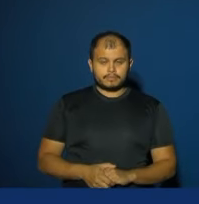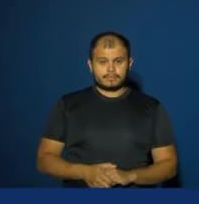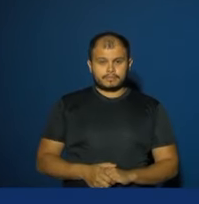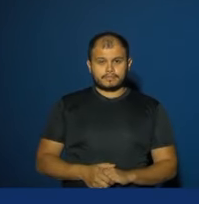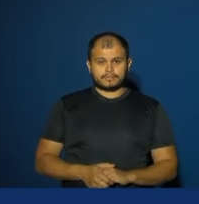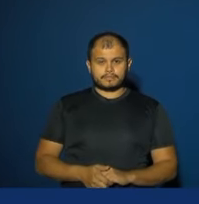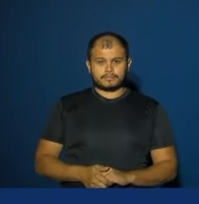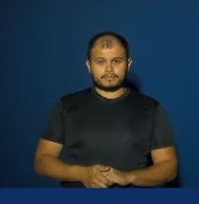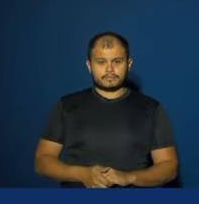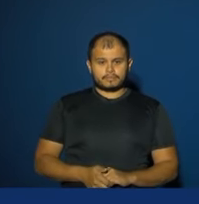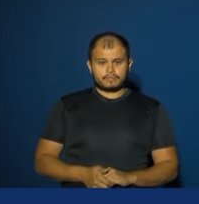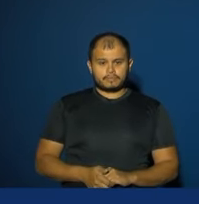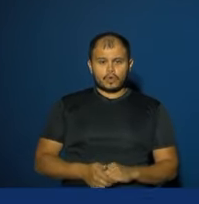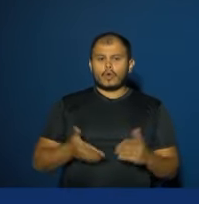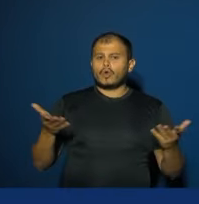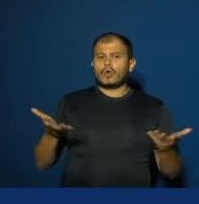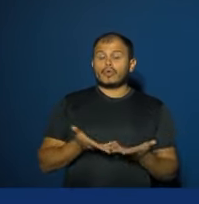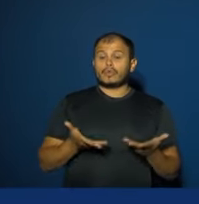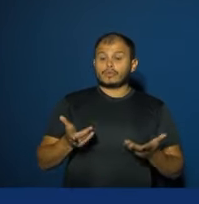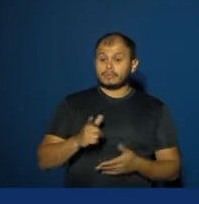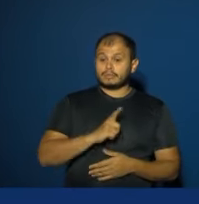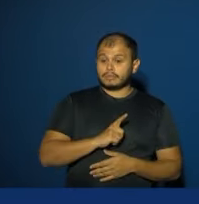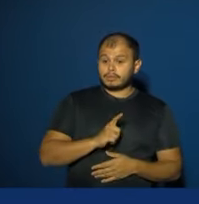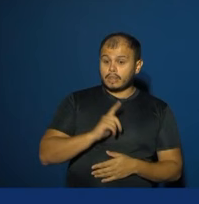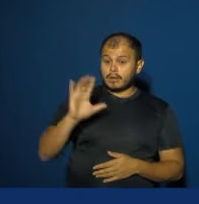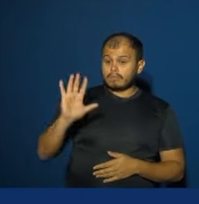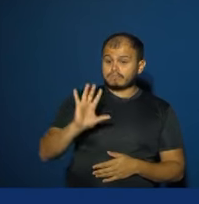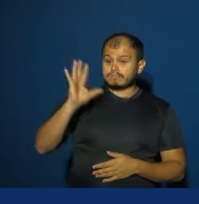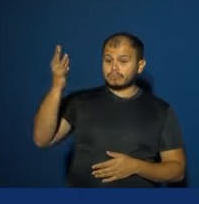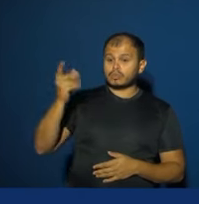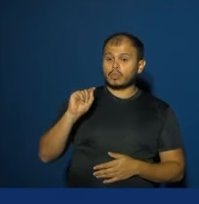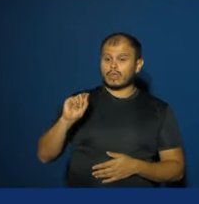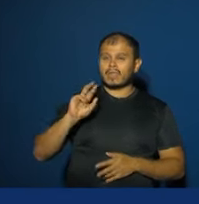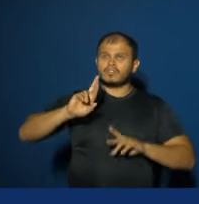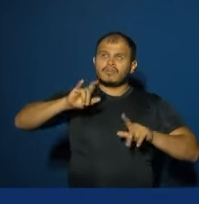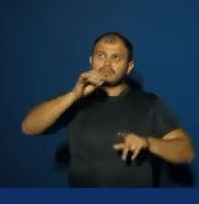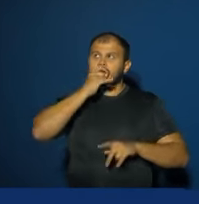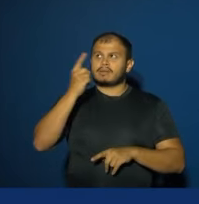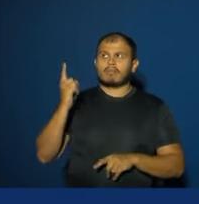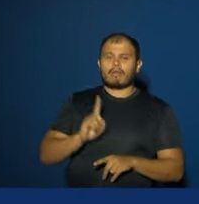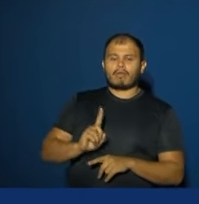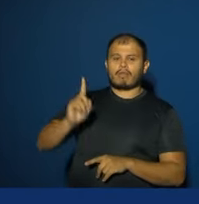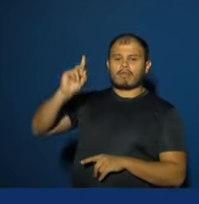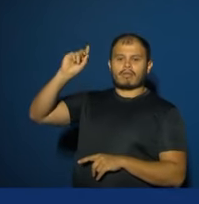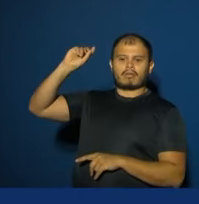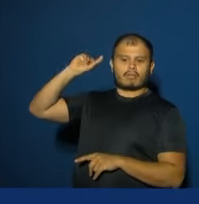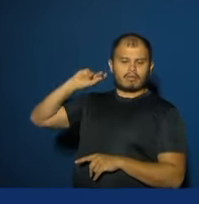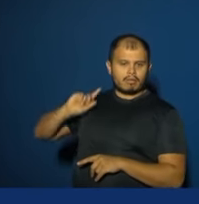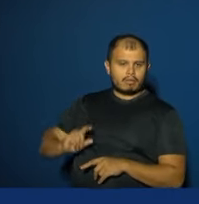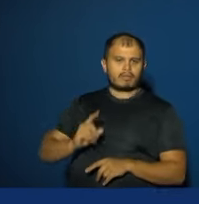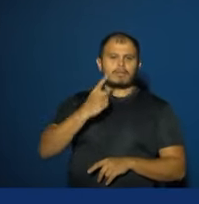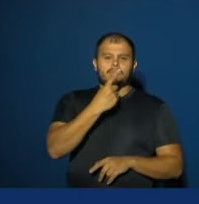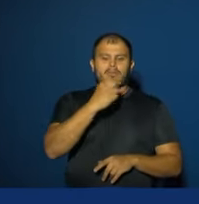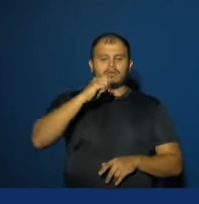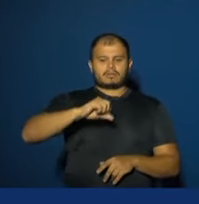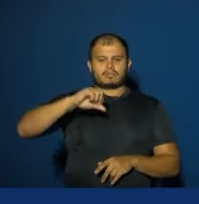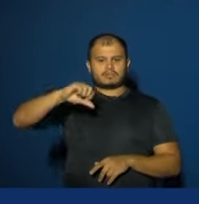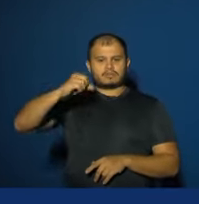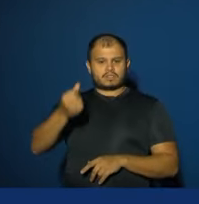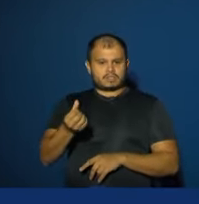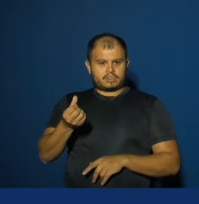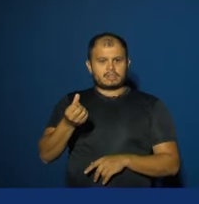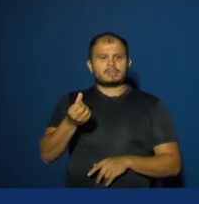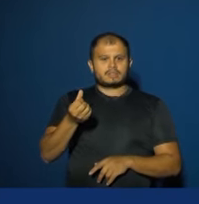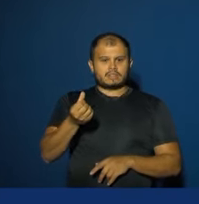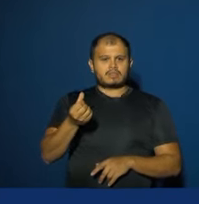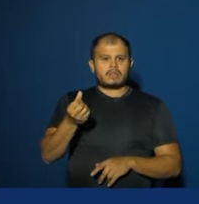que que eu acho que acontece hoje que é um pouco diferente do que lá em 66 eu acho que a verdade é que as transformações são muito mais